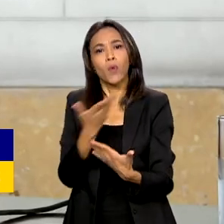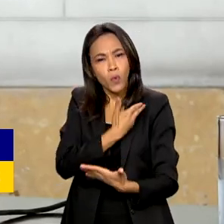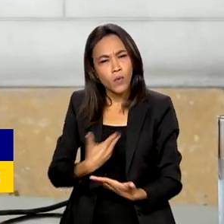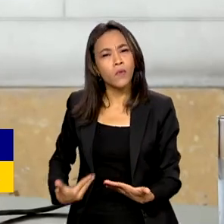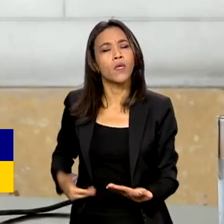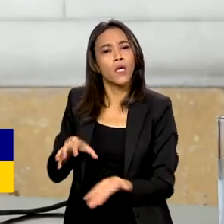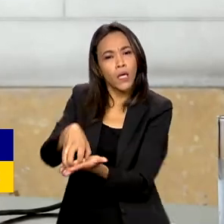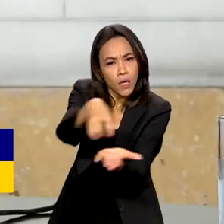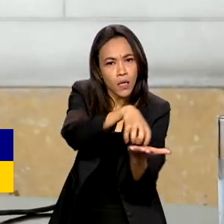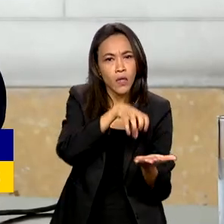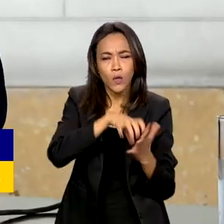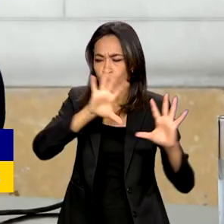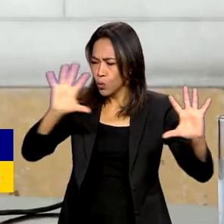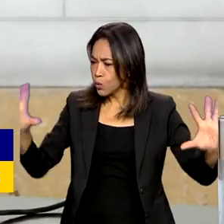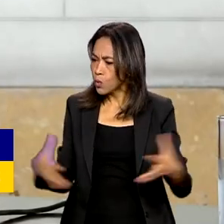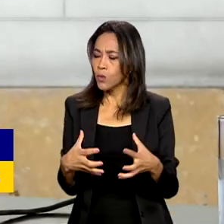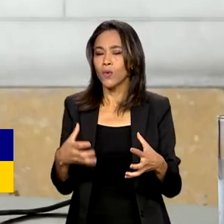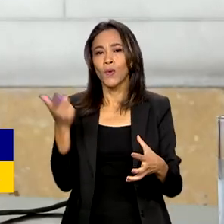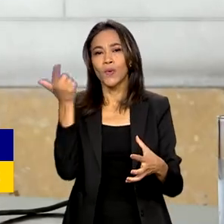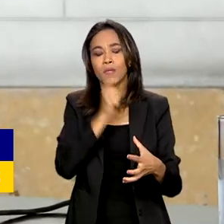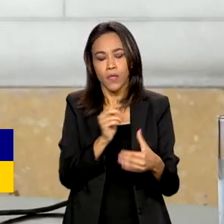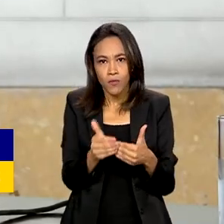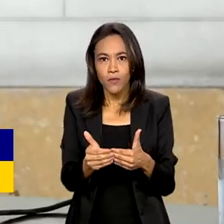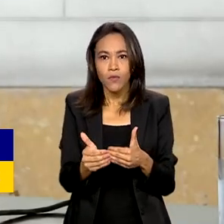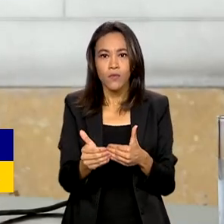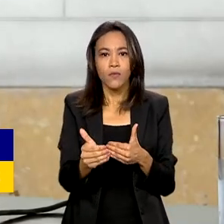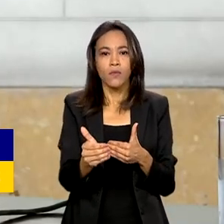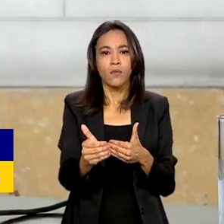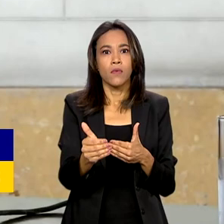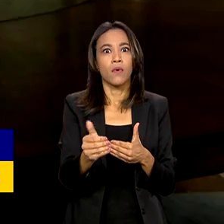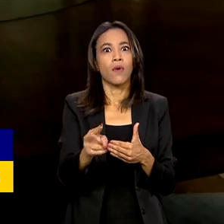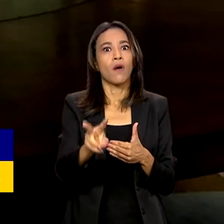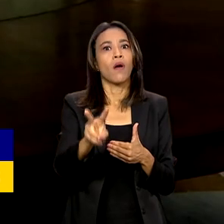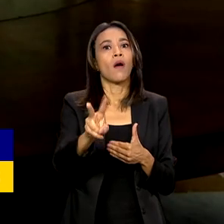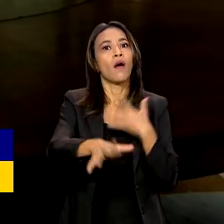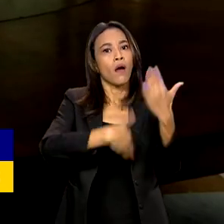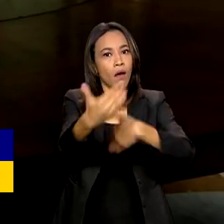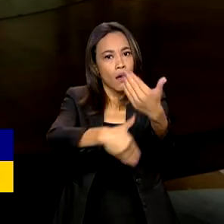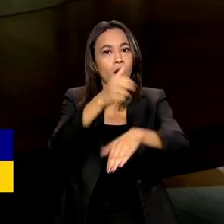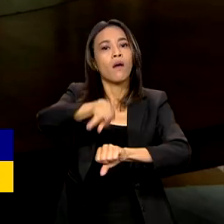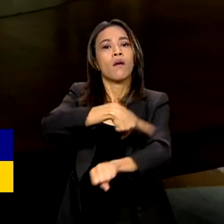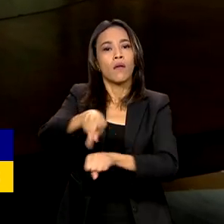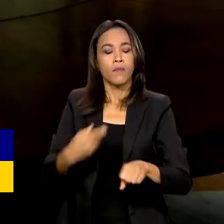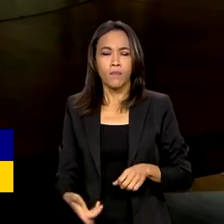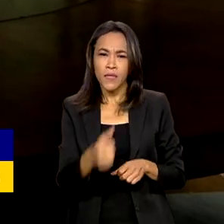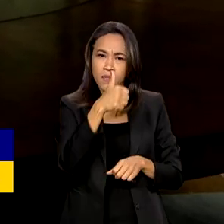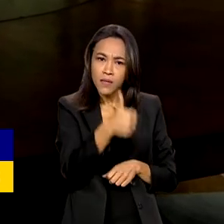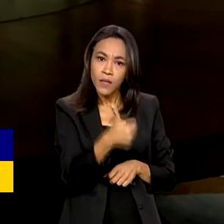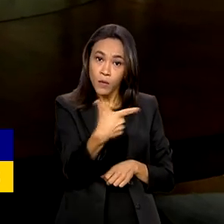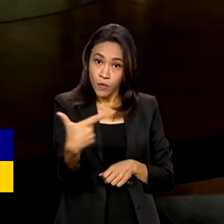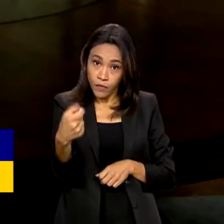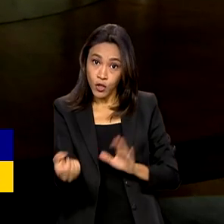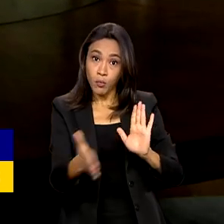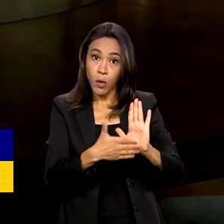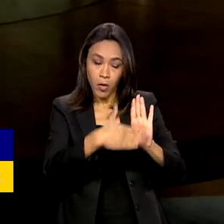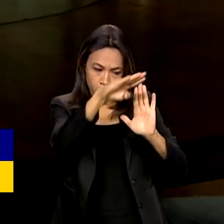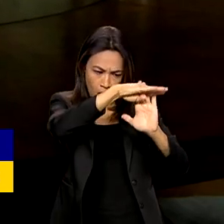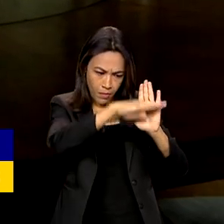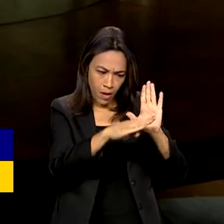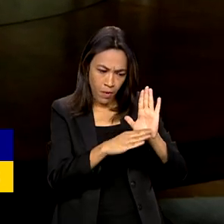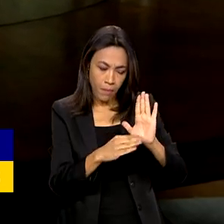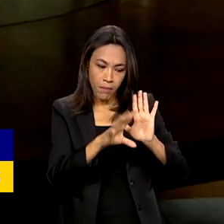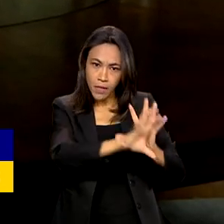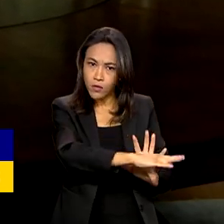públicos consigam enxergar uma perspectiva de desenvolvimento para o país. 120 propostas foram feitas e 17